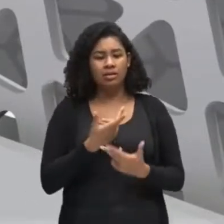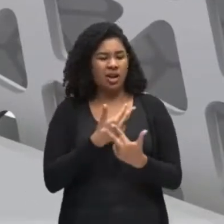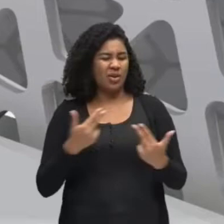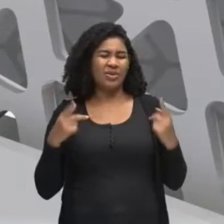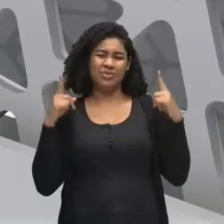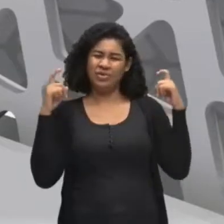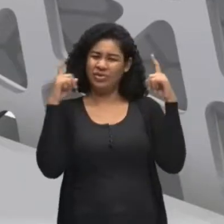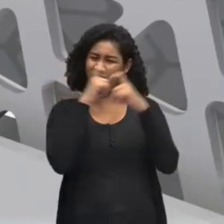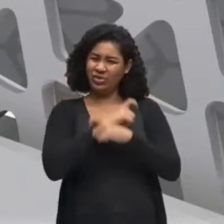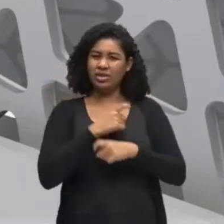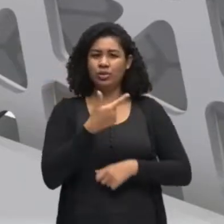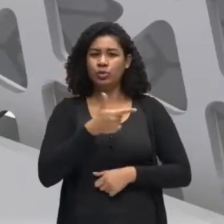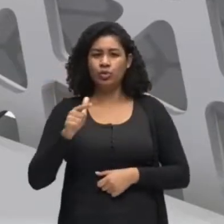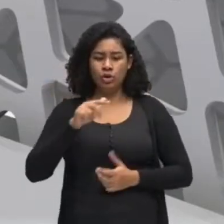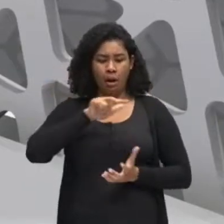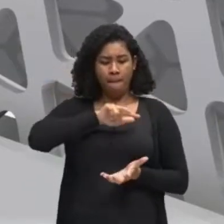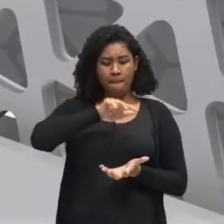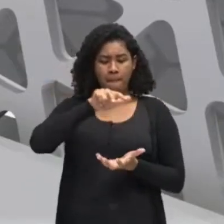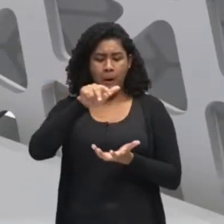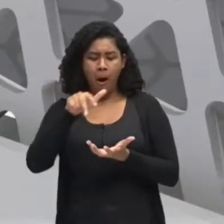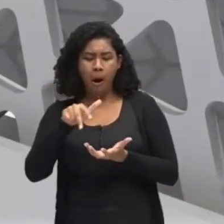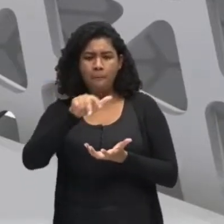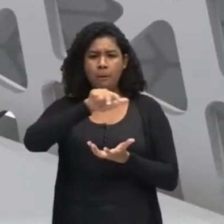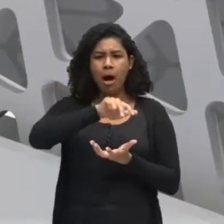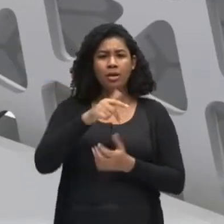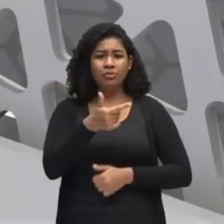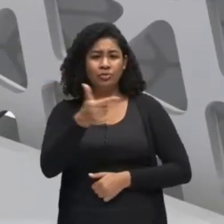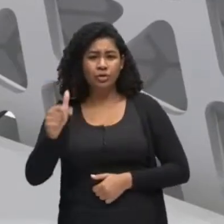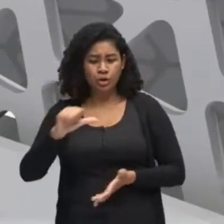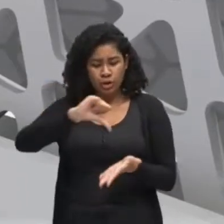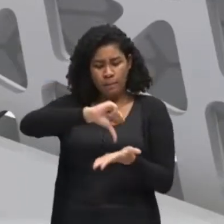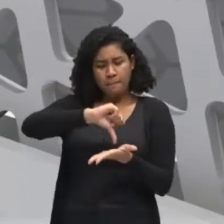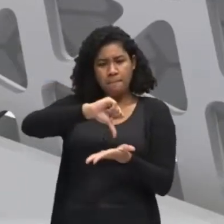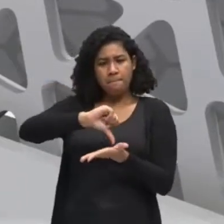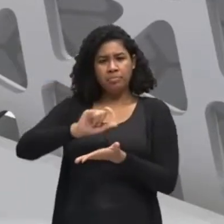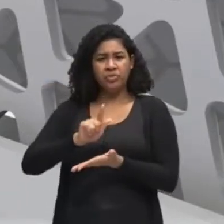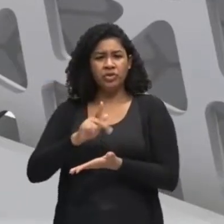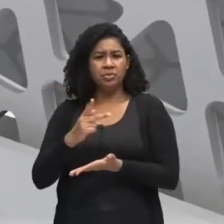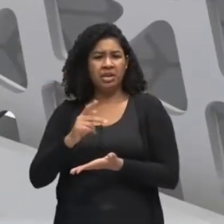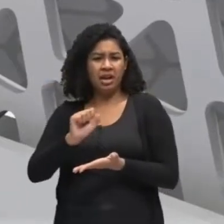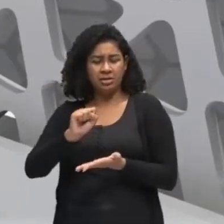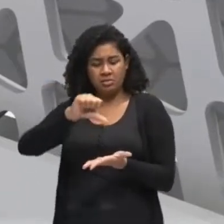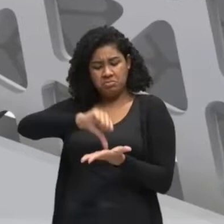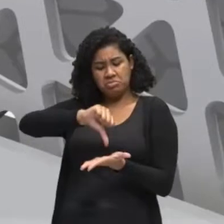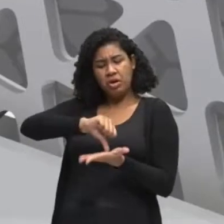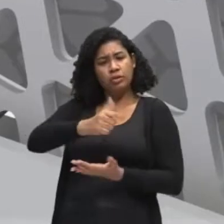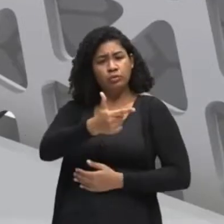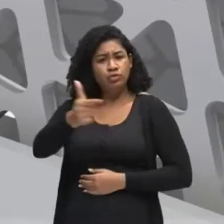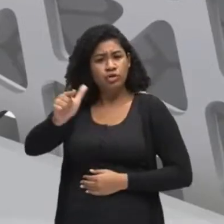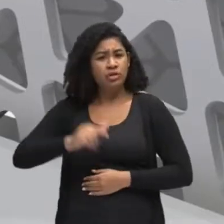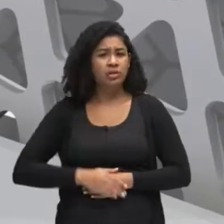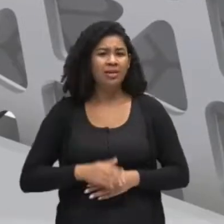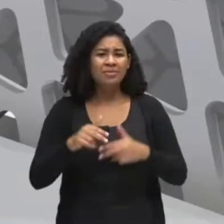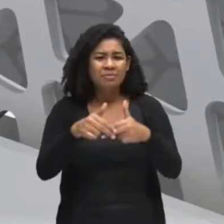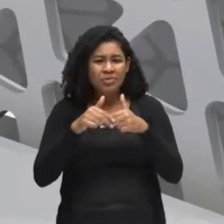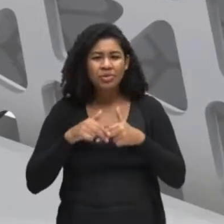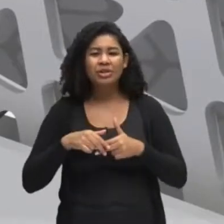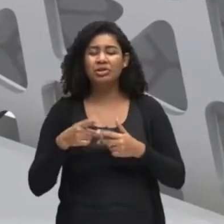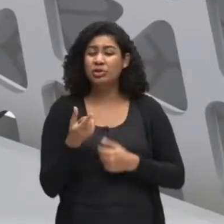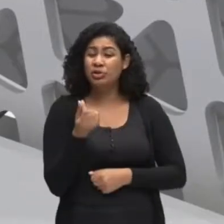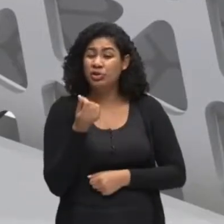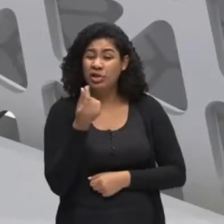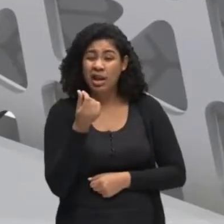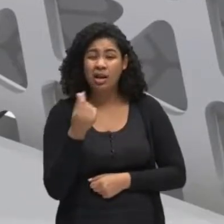satélite, não se tinha um GPS, então a demanda de pessoas, a demanda de logística e de dinheiro para bancar